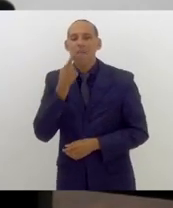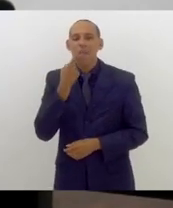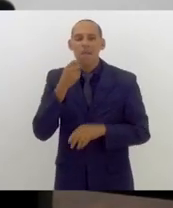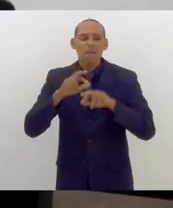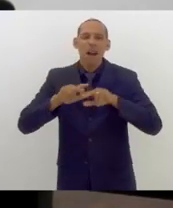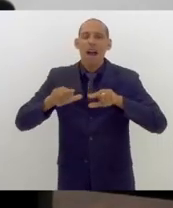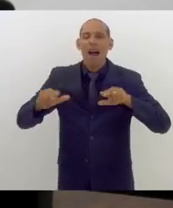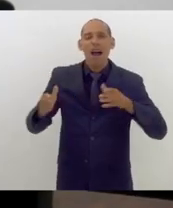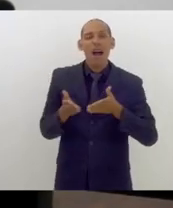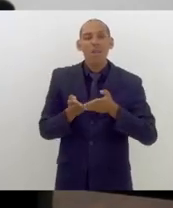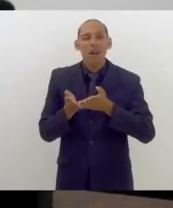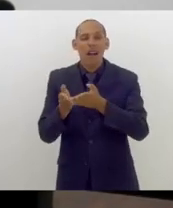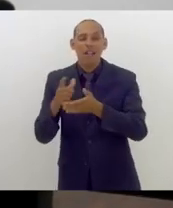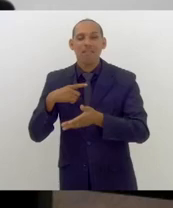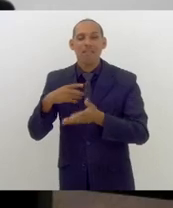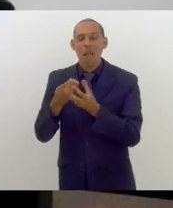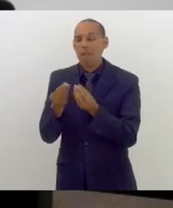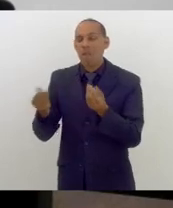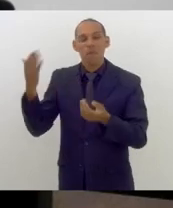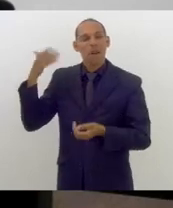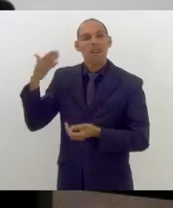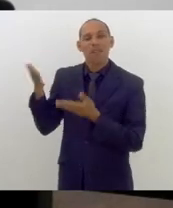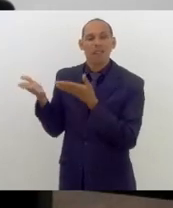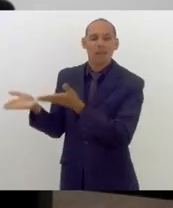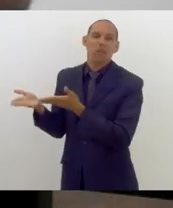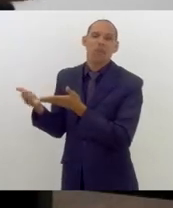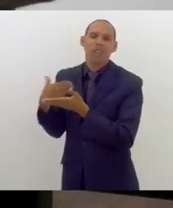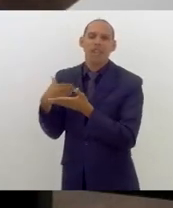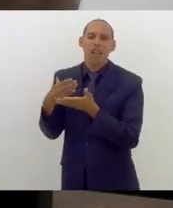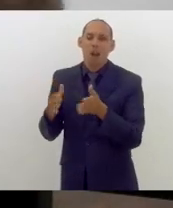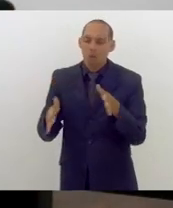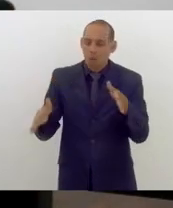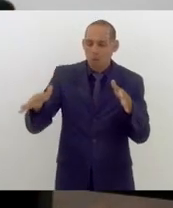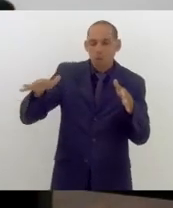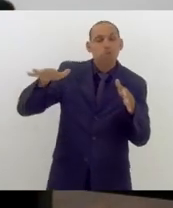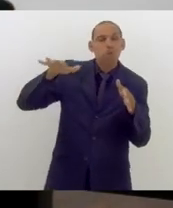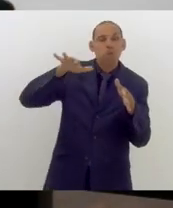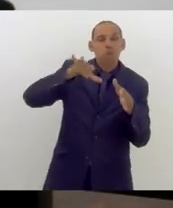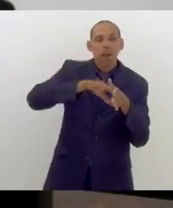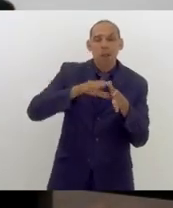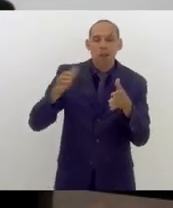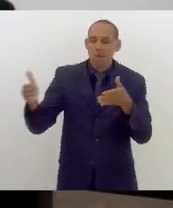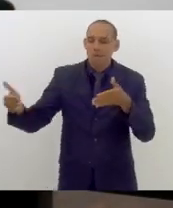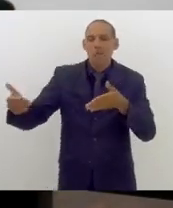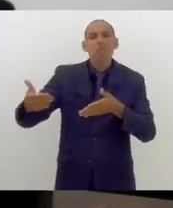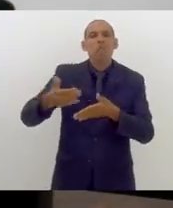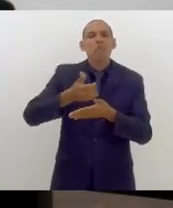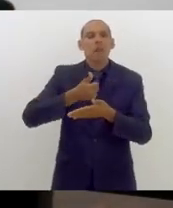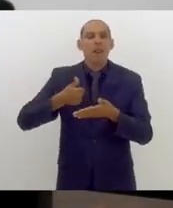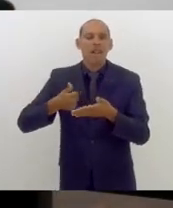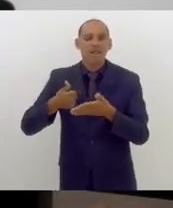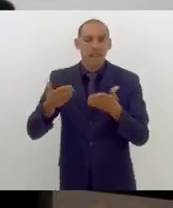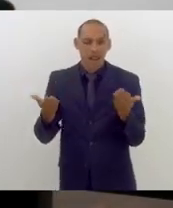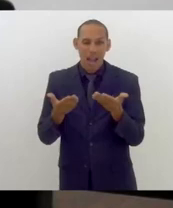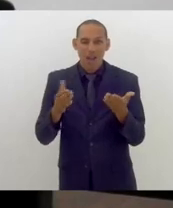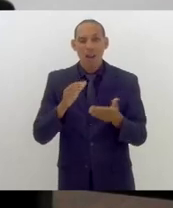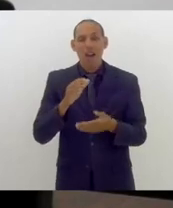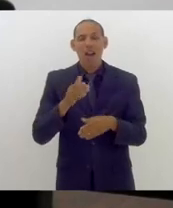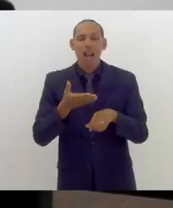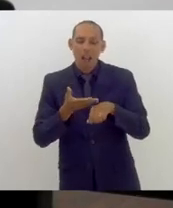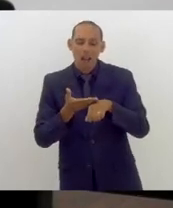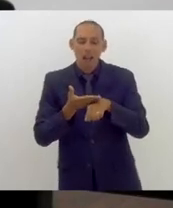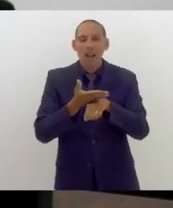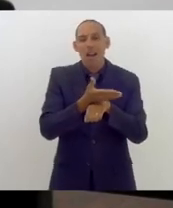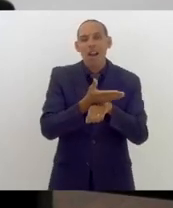barco de peixe por ali pela aquela Bahia eu enchi os Marcos Aonde eles fizeram o caso era